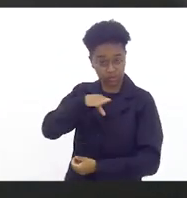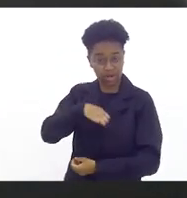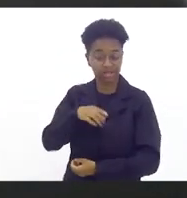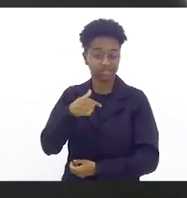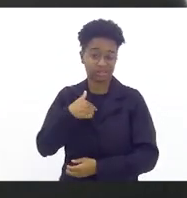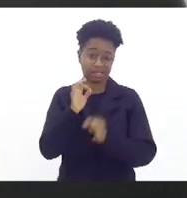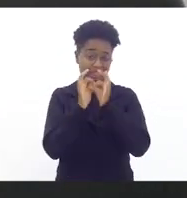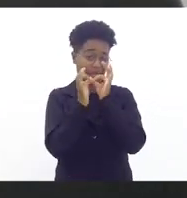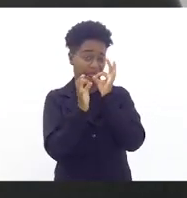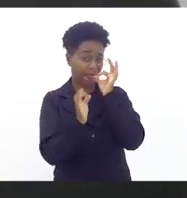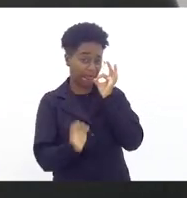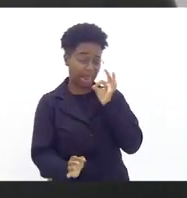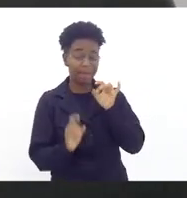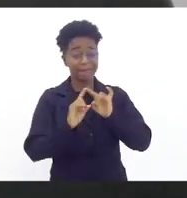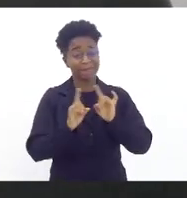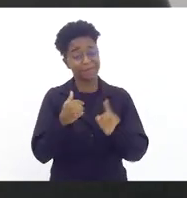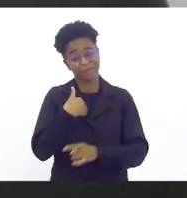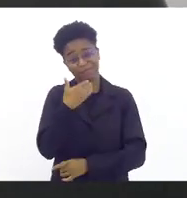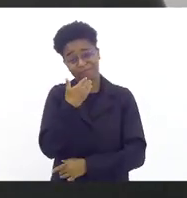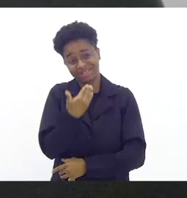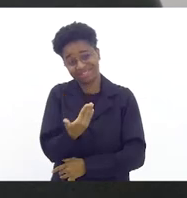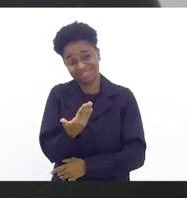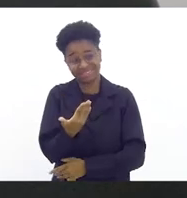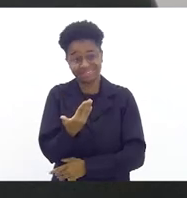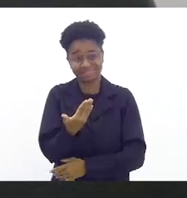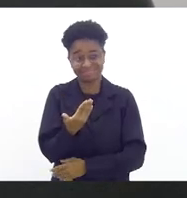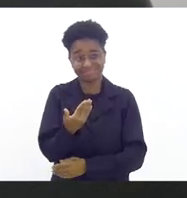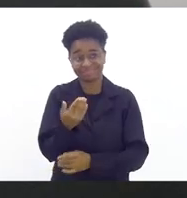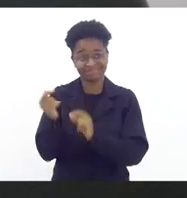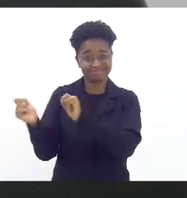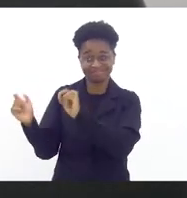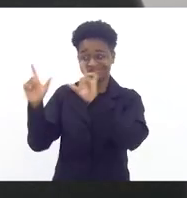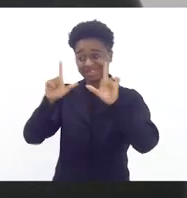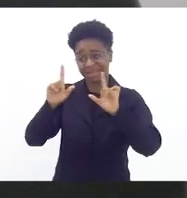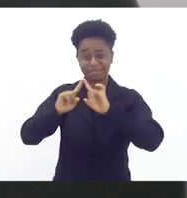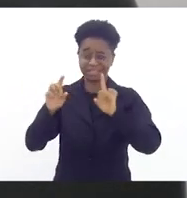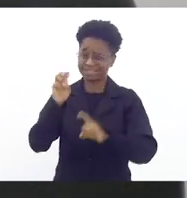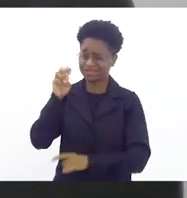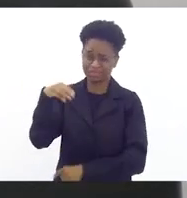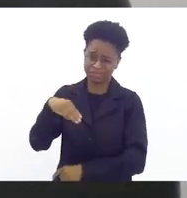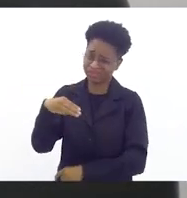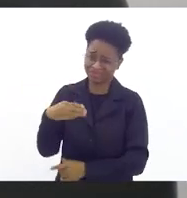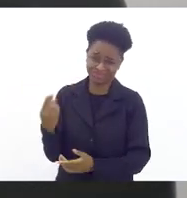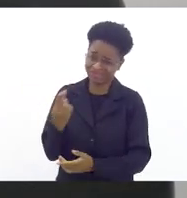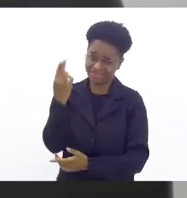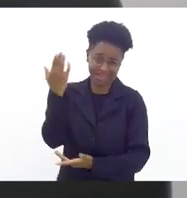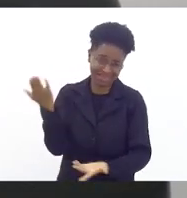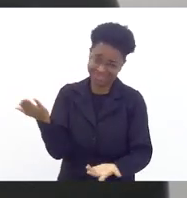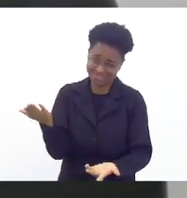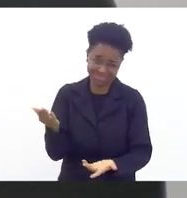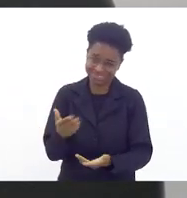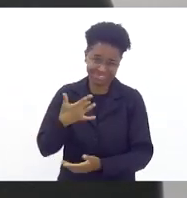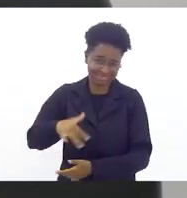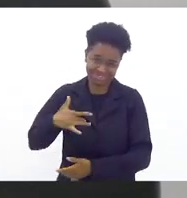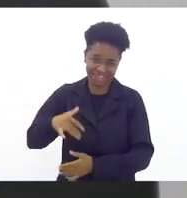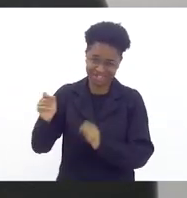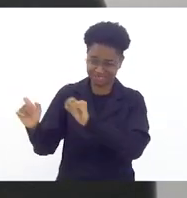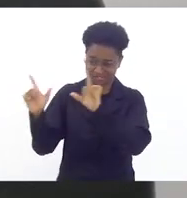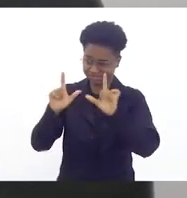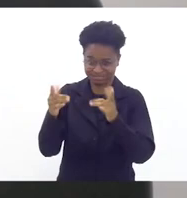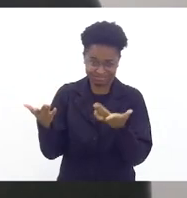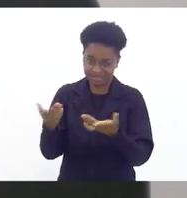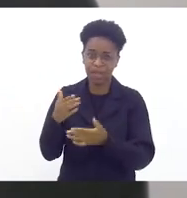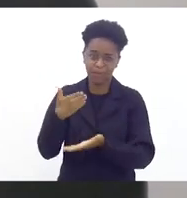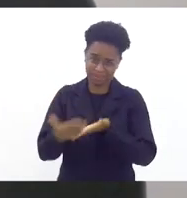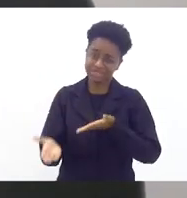prolixa, tinha pedido para colocar em uma apresentação, mas cinco minutos eu acho até um deboche com a pobrezinha da apresentação. Já